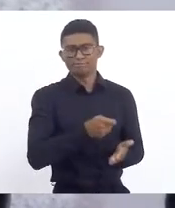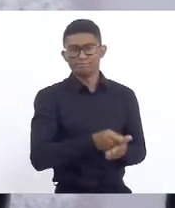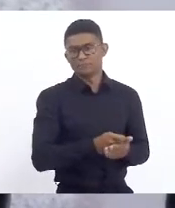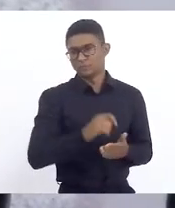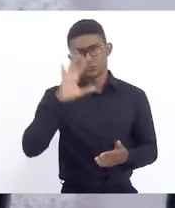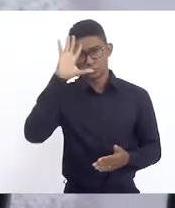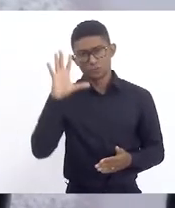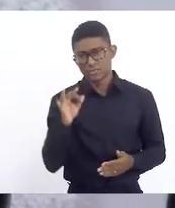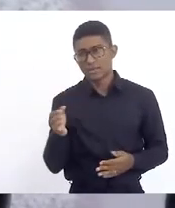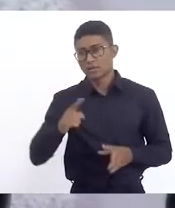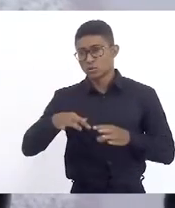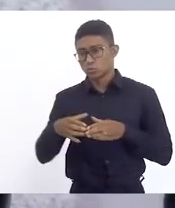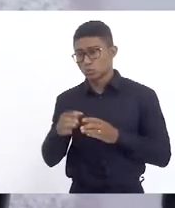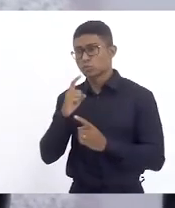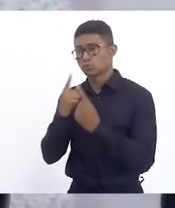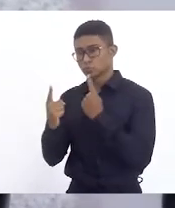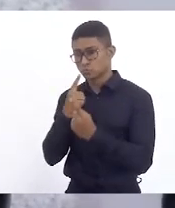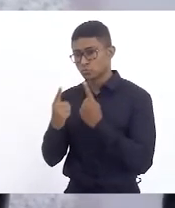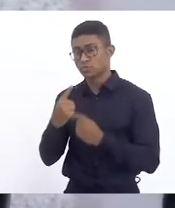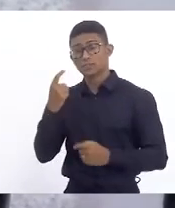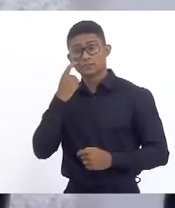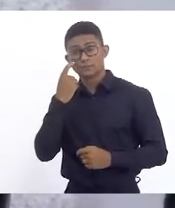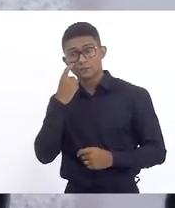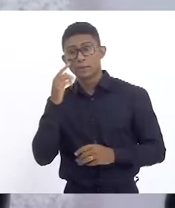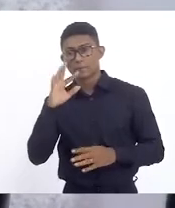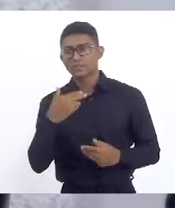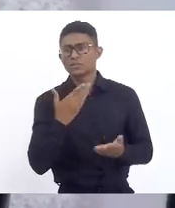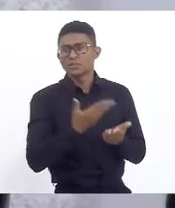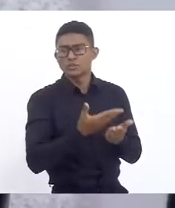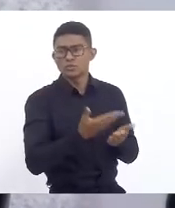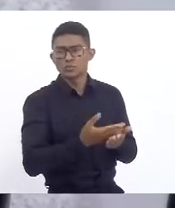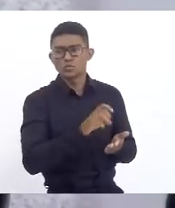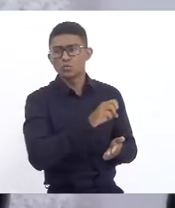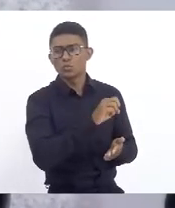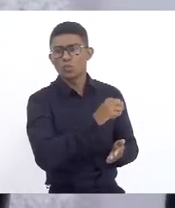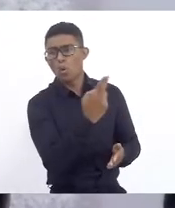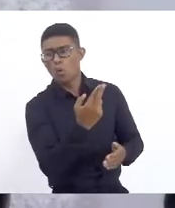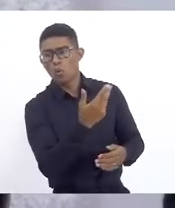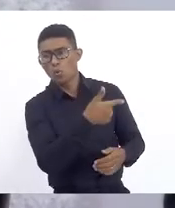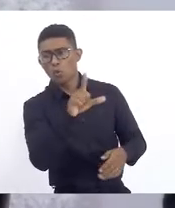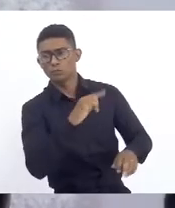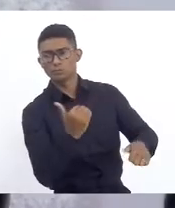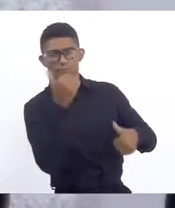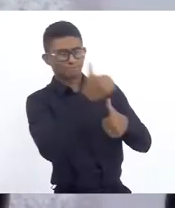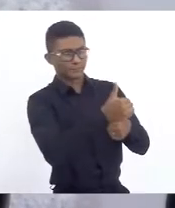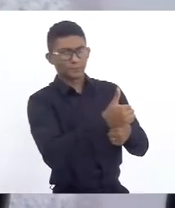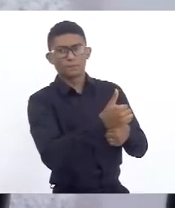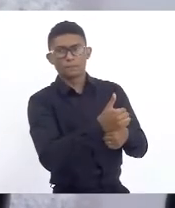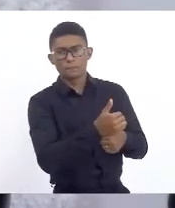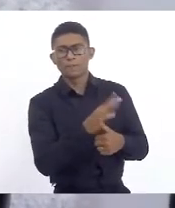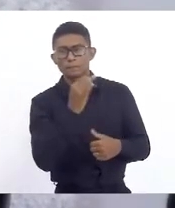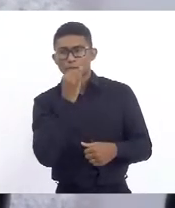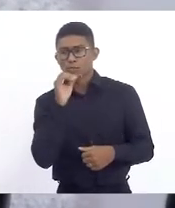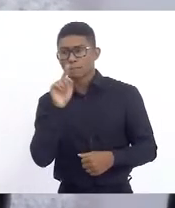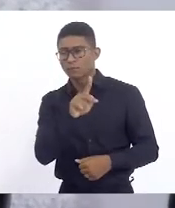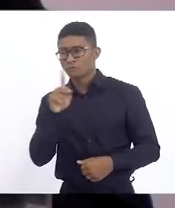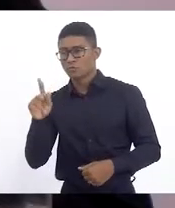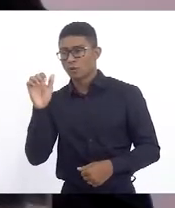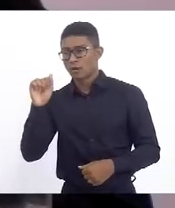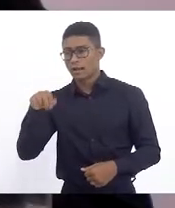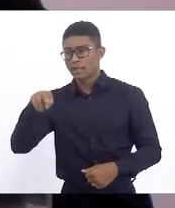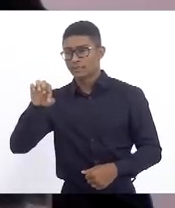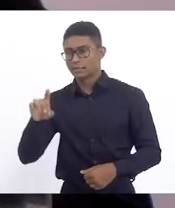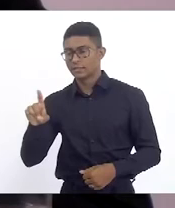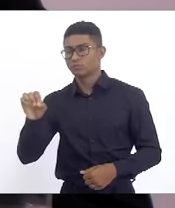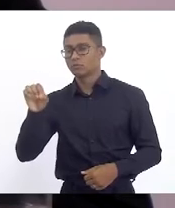com o nosso corpo técnico, mas o estudo de alternativa novamente vai se apresentar. Nós ouvimos o professor Canedo, por exemplo, ele tem uma solução de